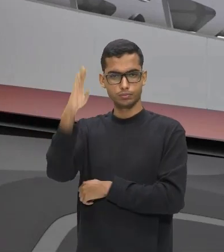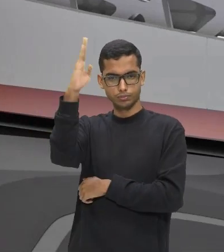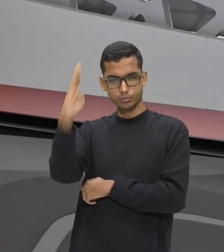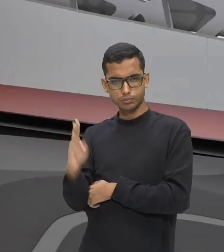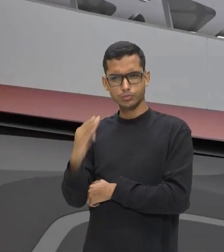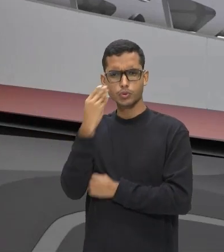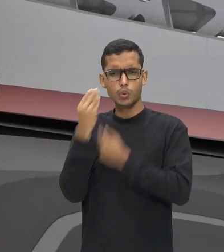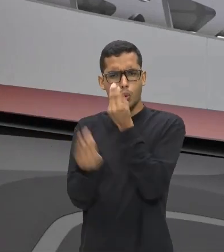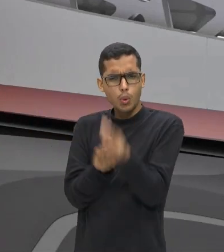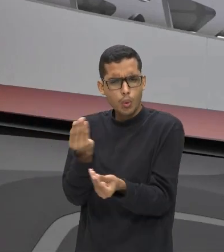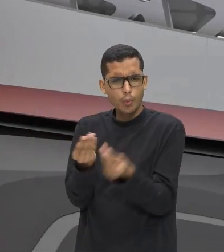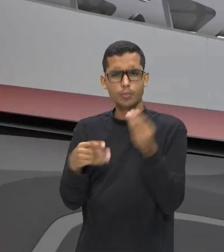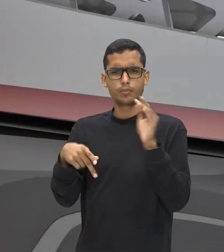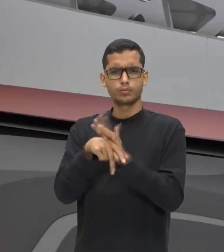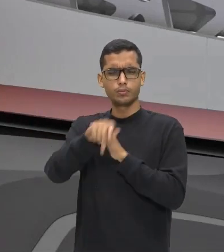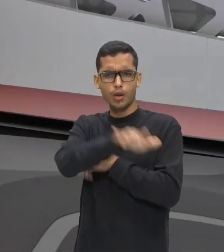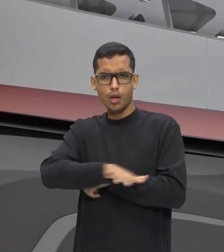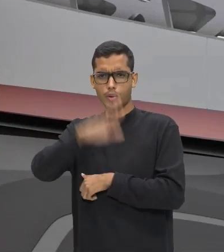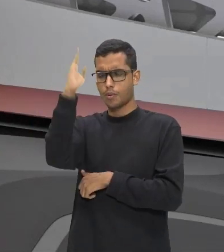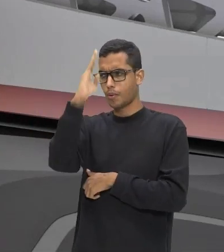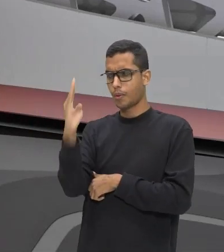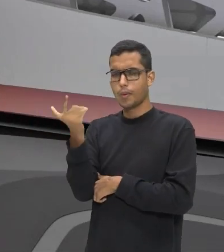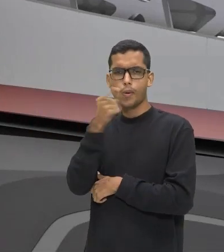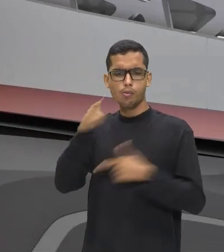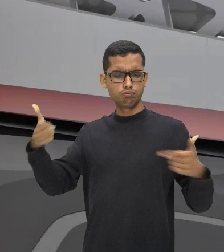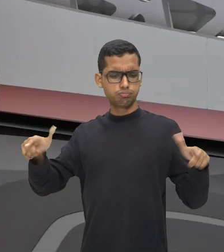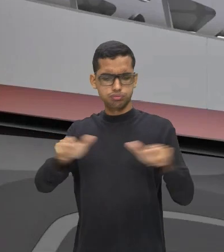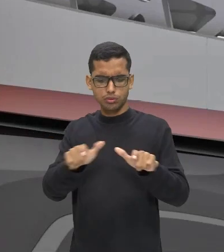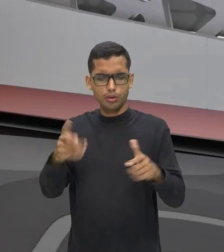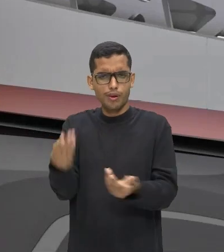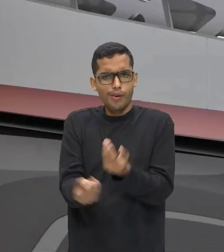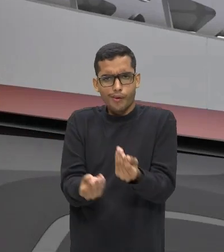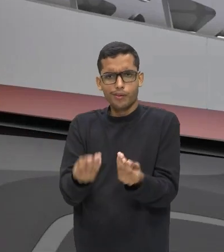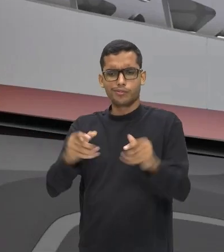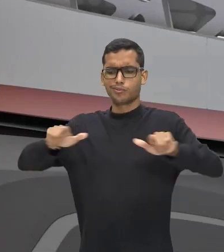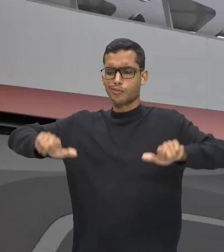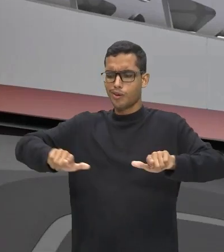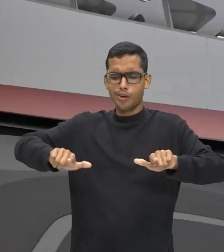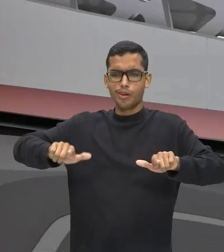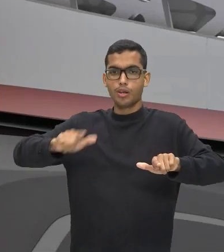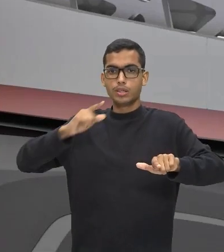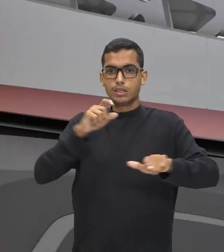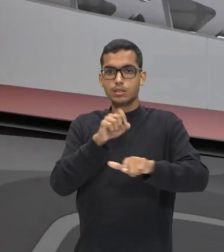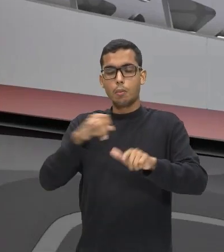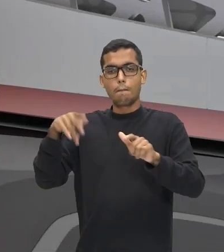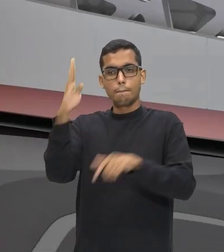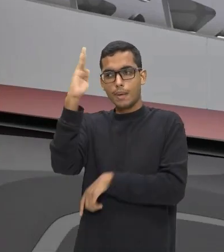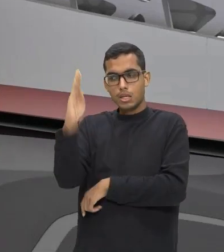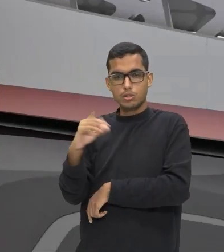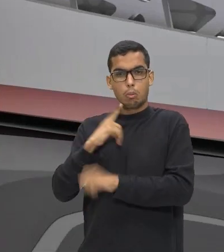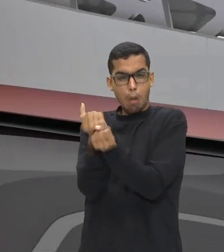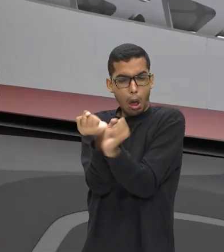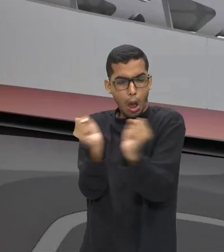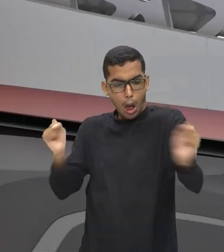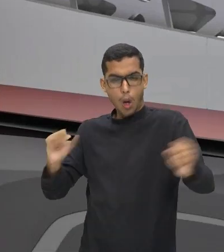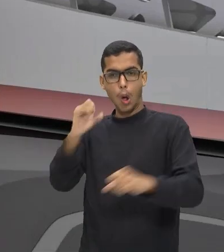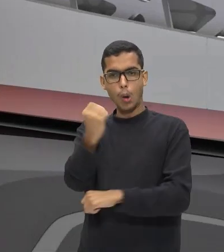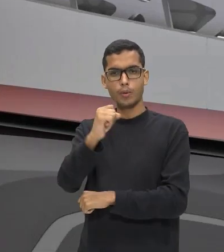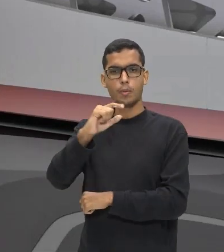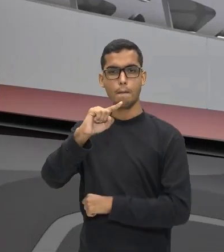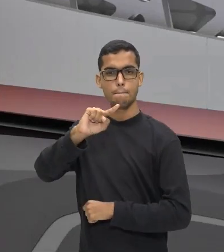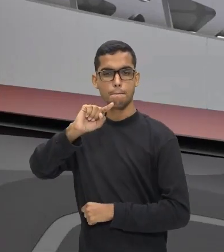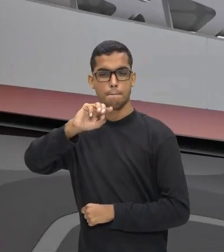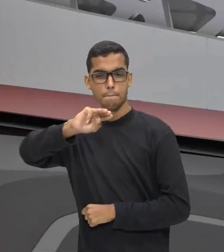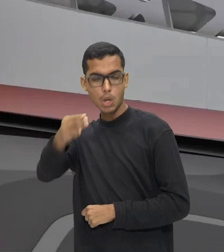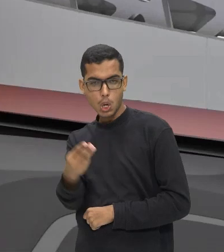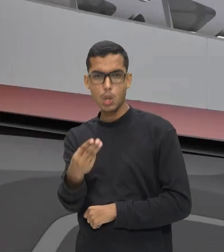que parte do Brasil conseguiu ser reduzido a esse tamanho, já que o Brasil tem mais de 8 milhões de quilômetros quadrados? Então, a